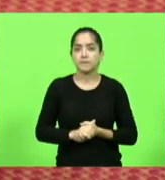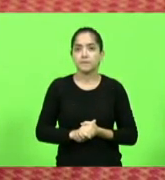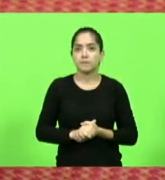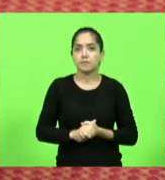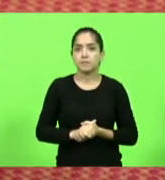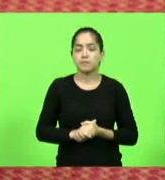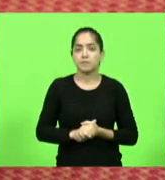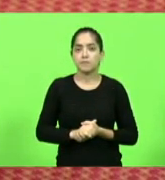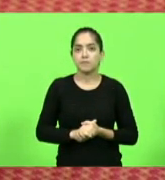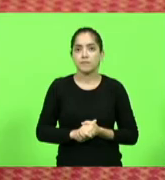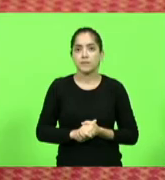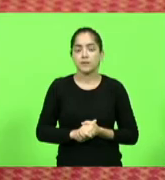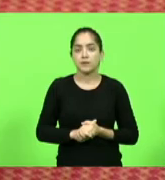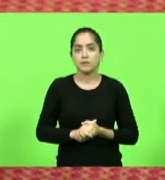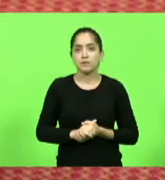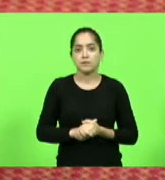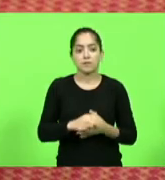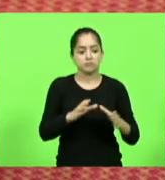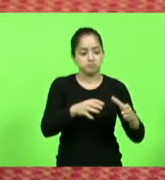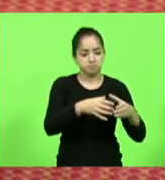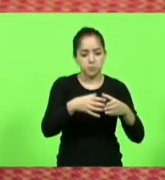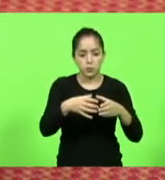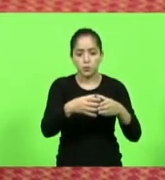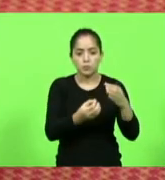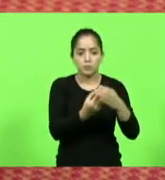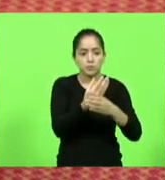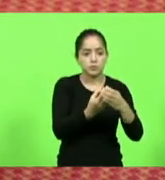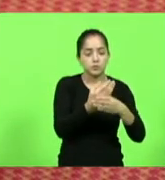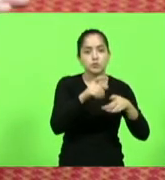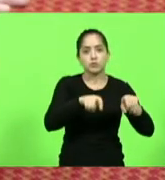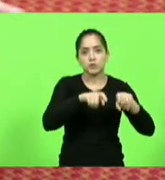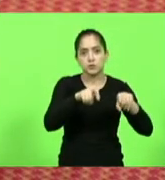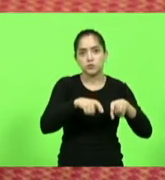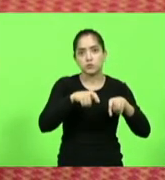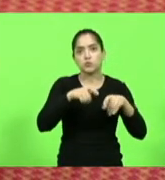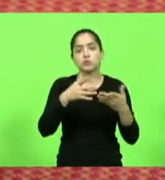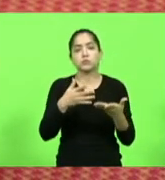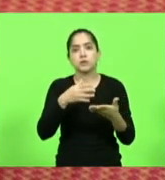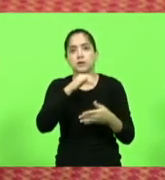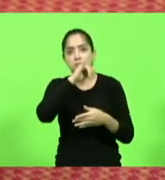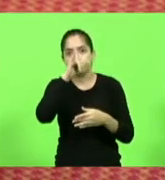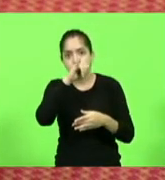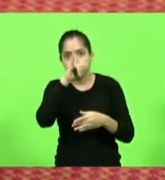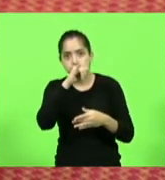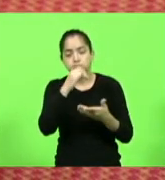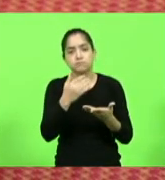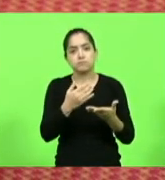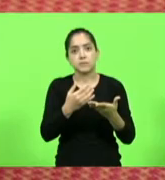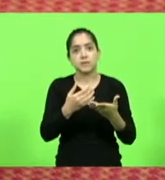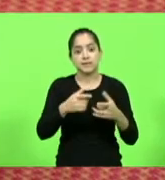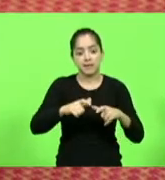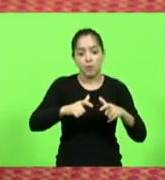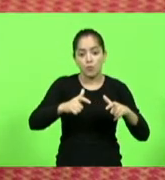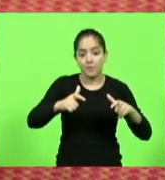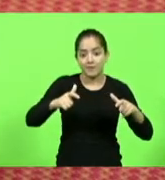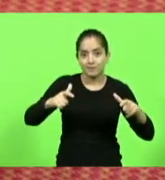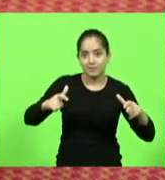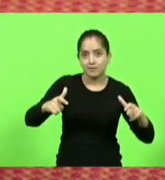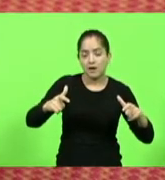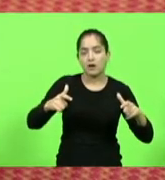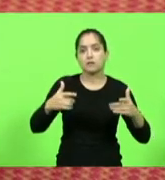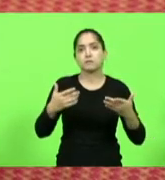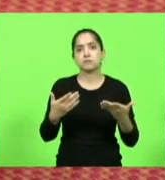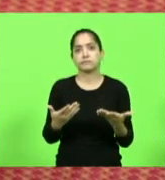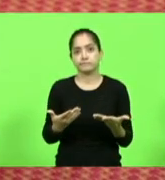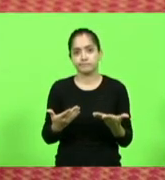qualquer agricultor, criador de suíno, de gado, que está tentando ampliar a produção, tem que